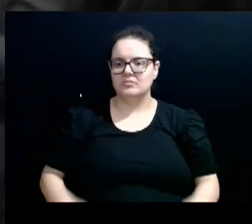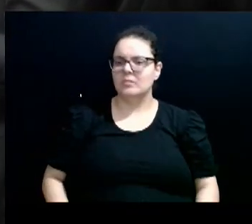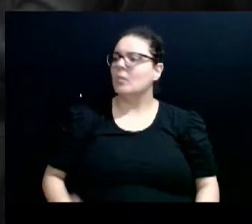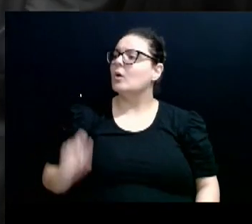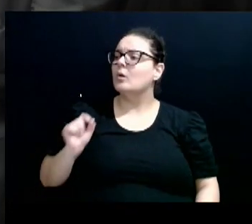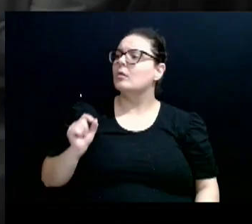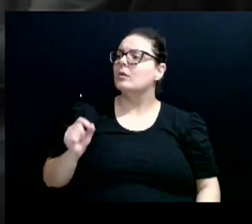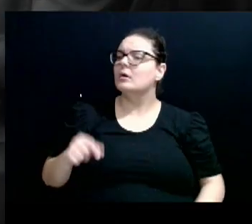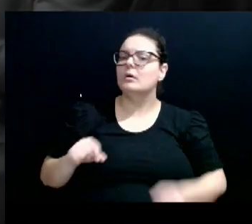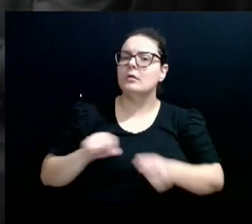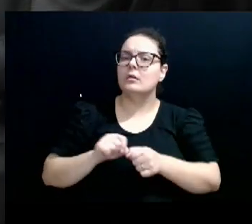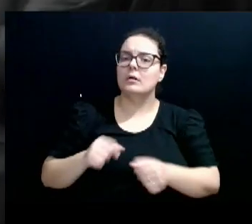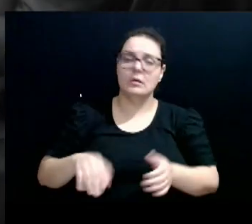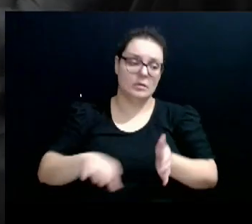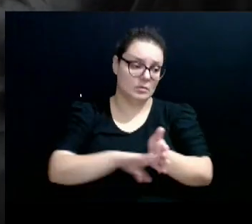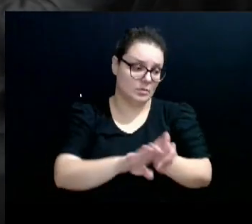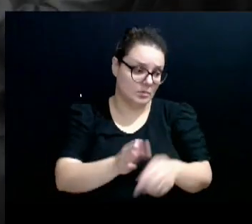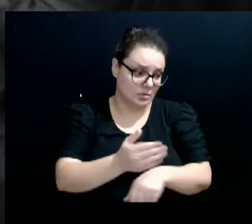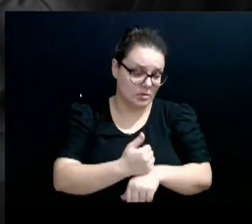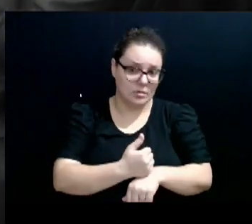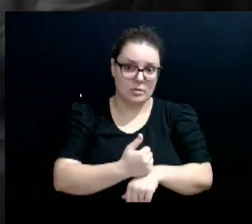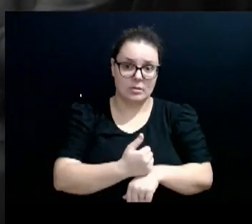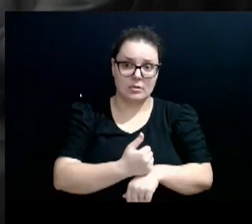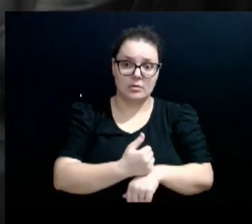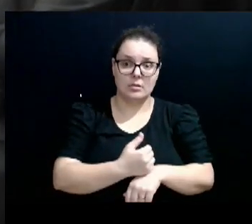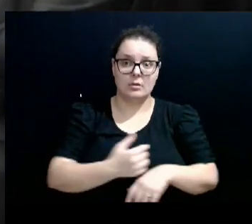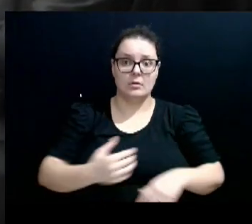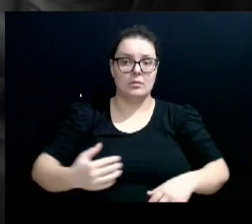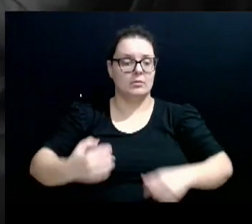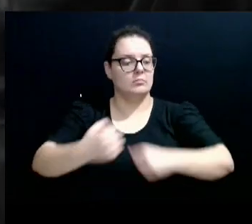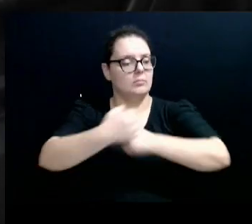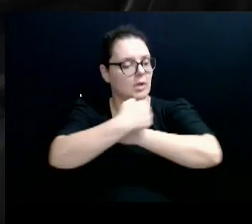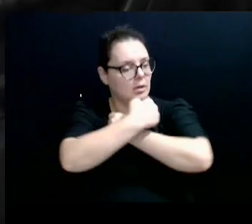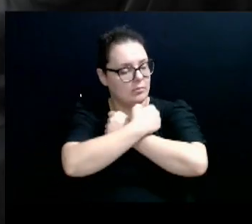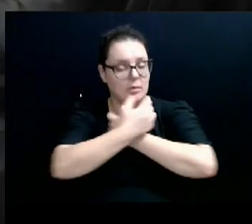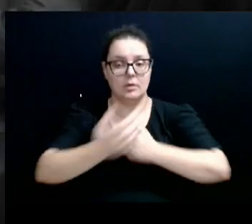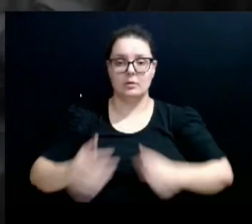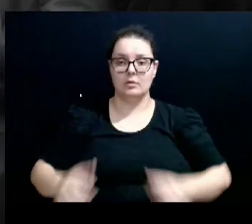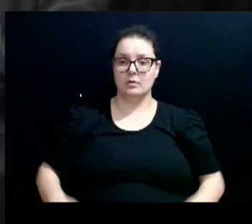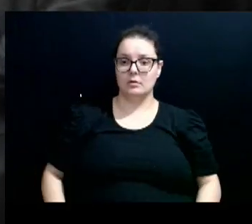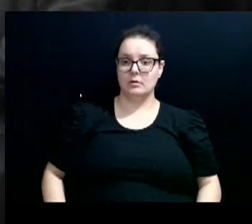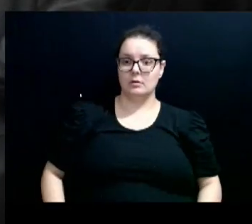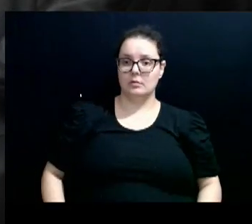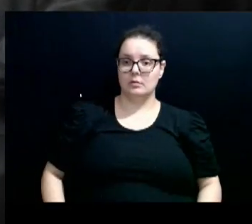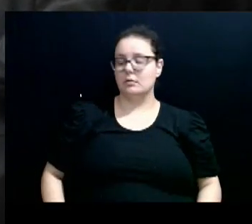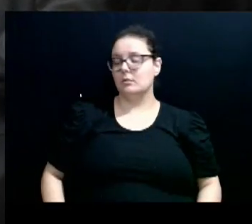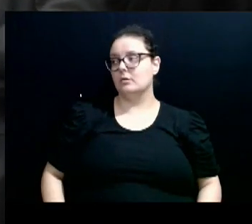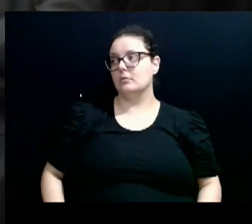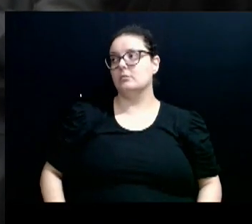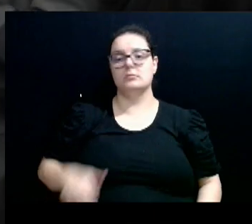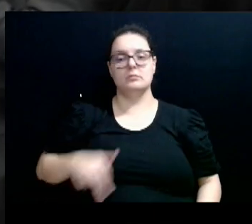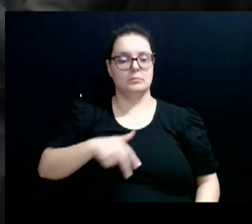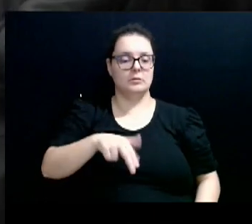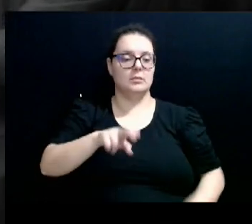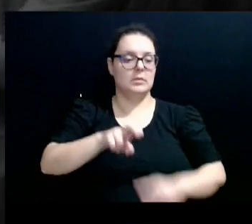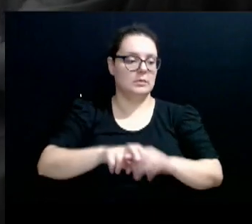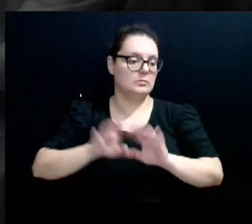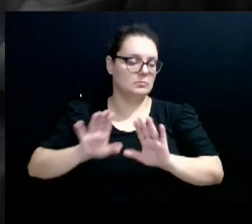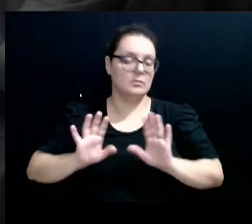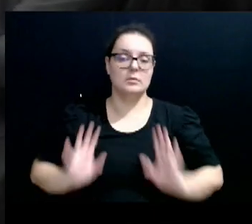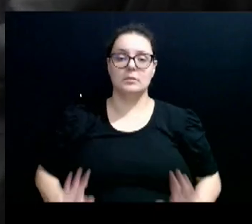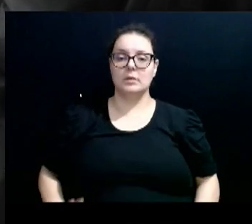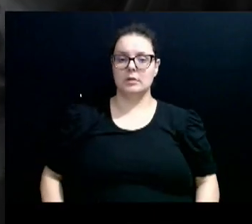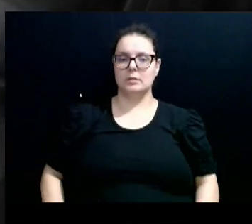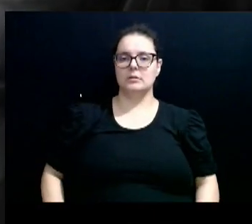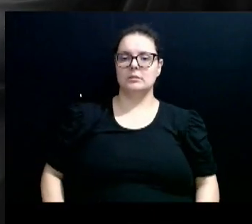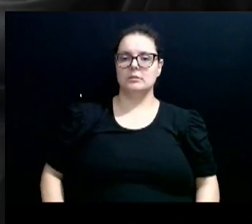cedo. Então eu abraçava o aluno chegava e eu estava lá. Né? Então ele sentava quietinho lá na dele. E o aluno sempre